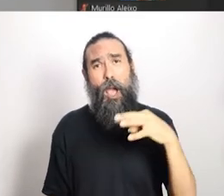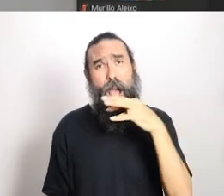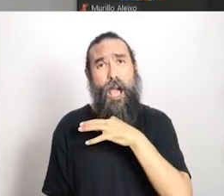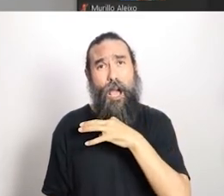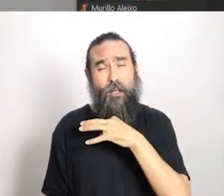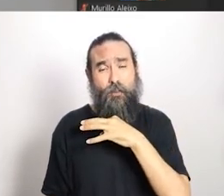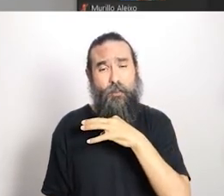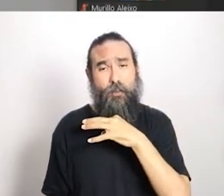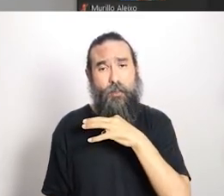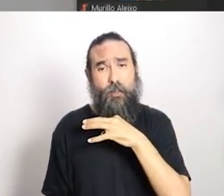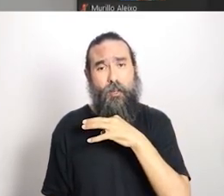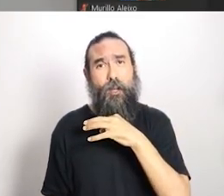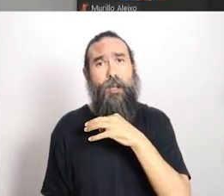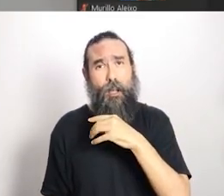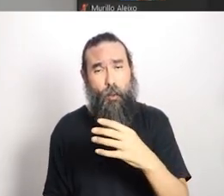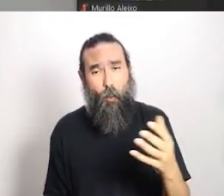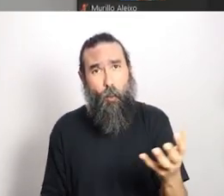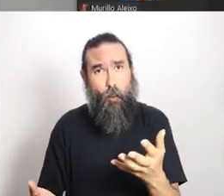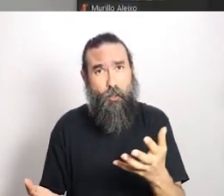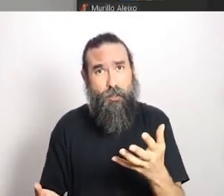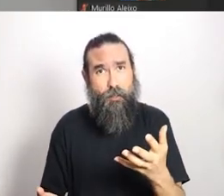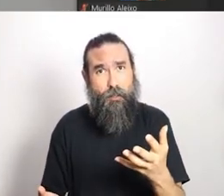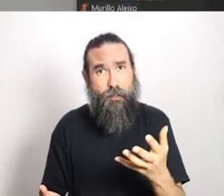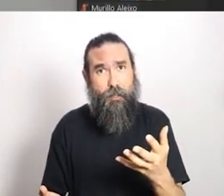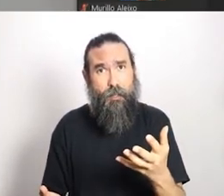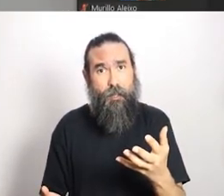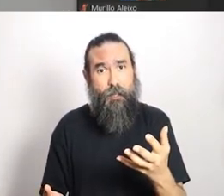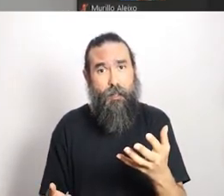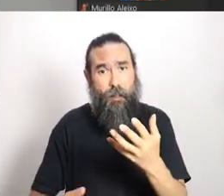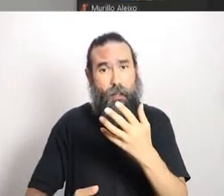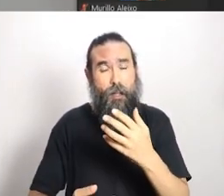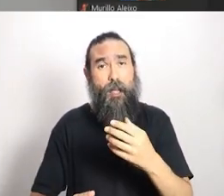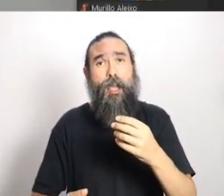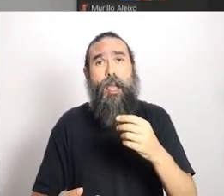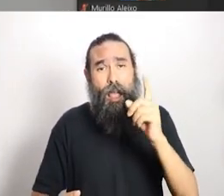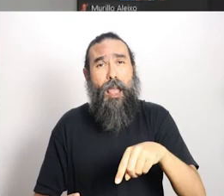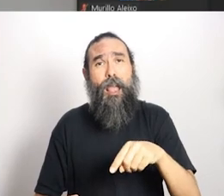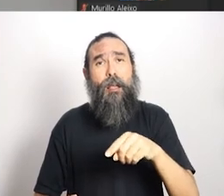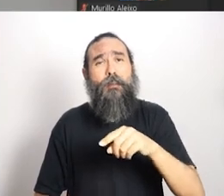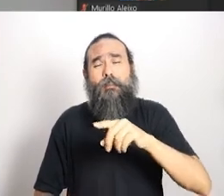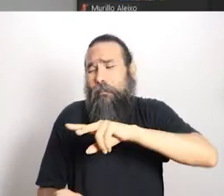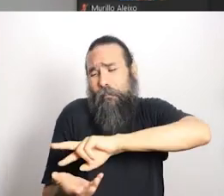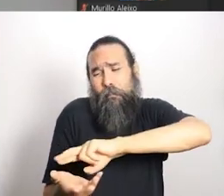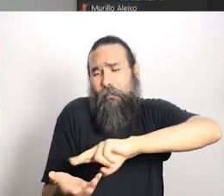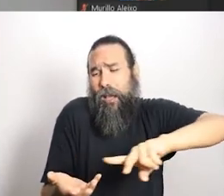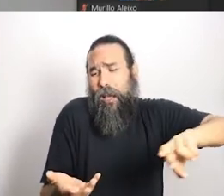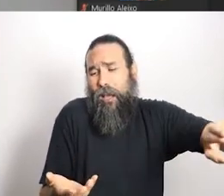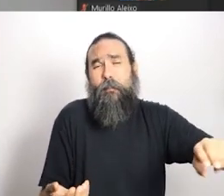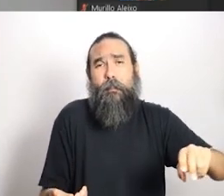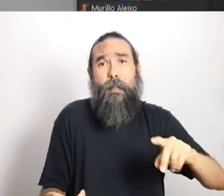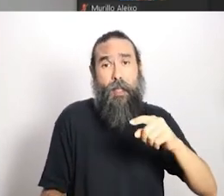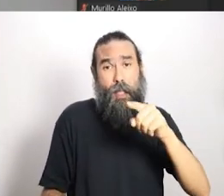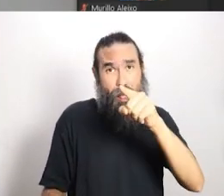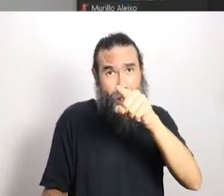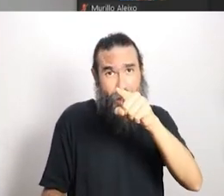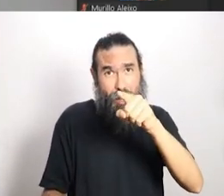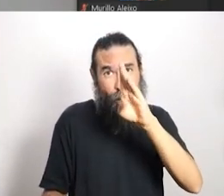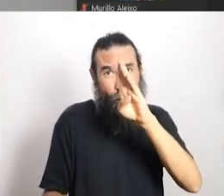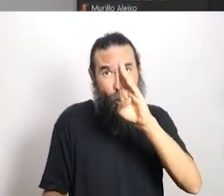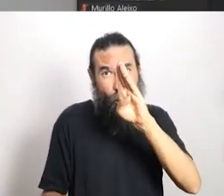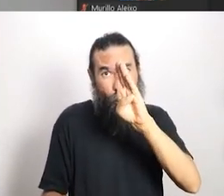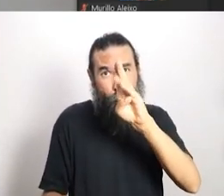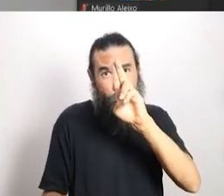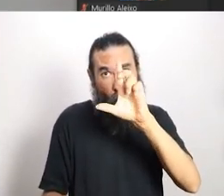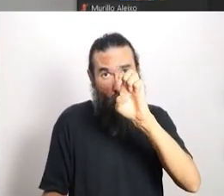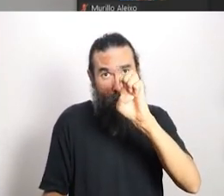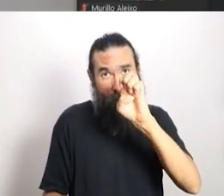que um dos maiores assim, do campo virtual. E tem a ver com uma pessoa que é meu irmão, que eu